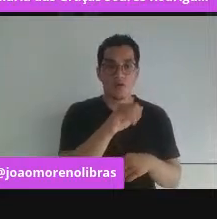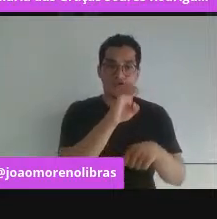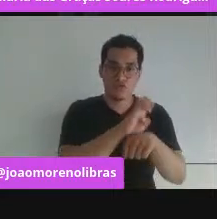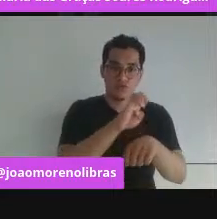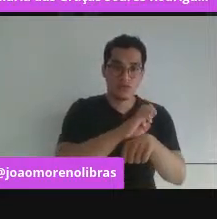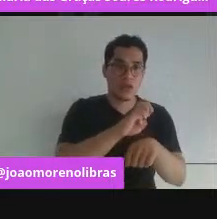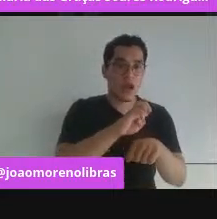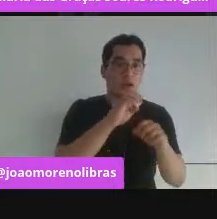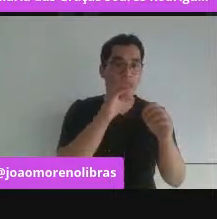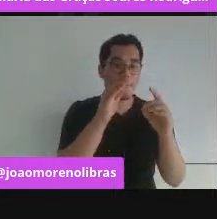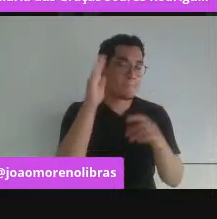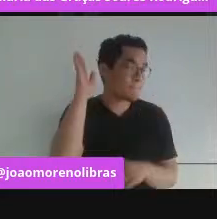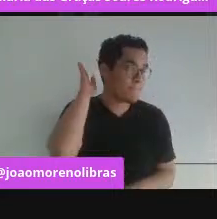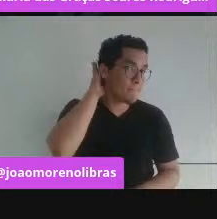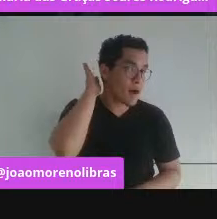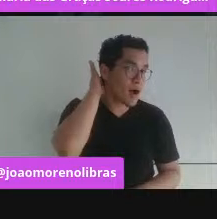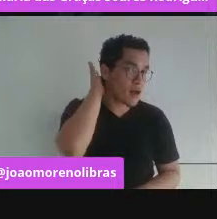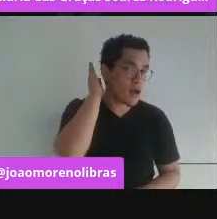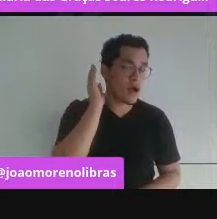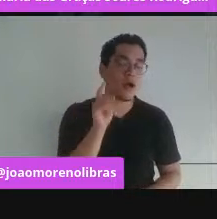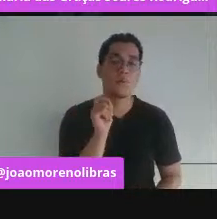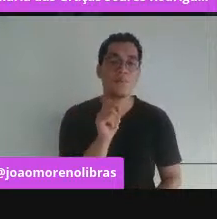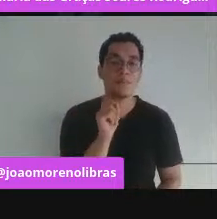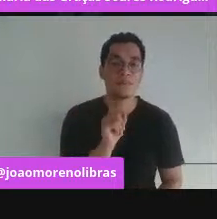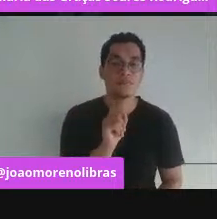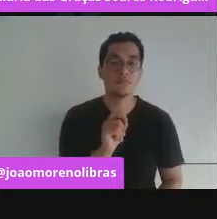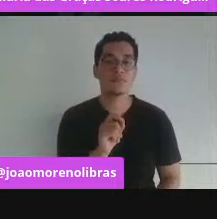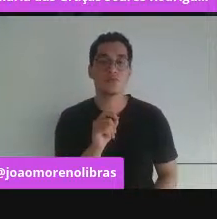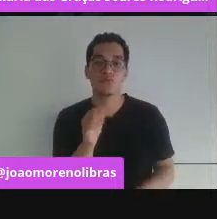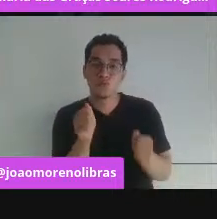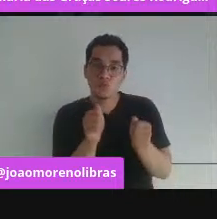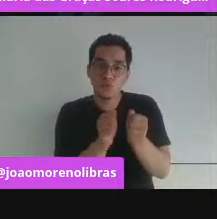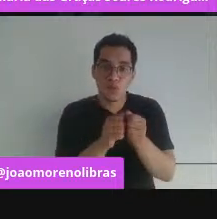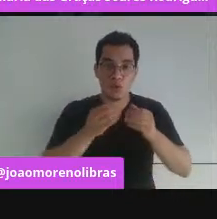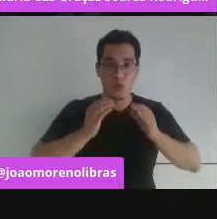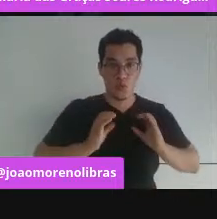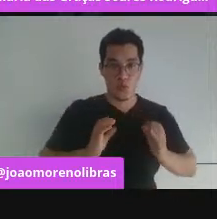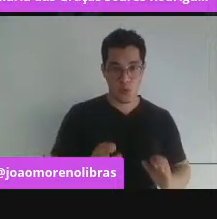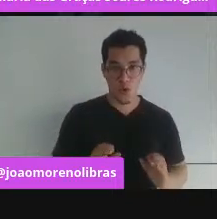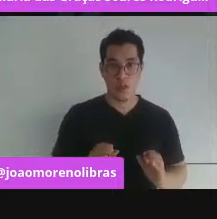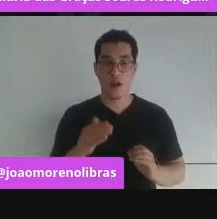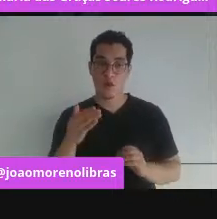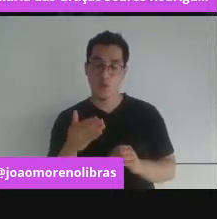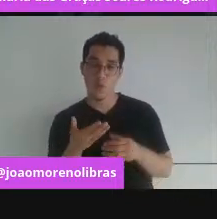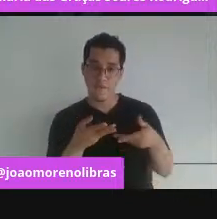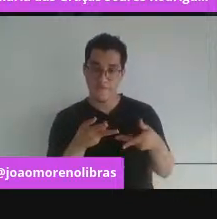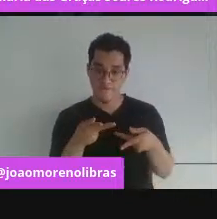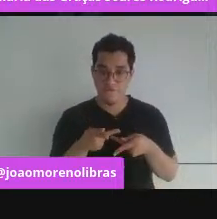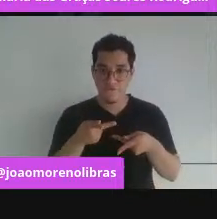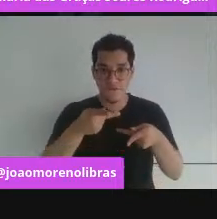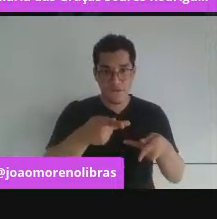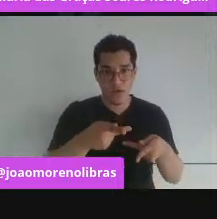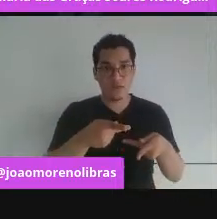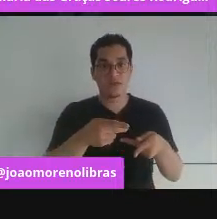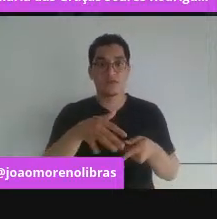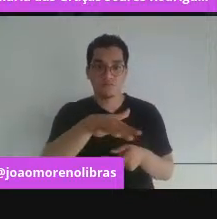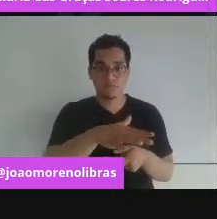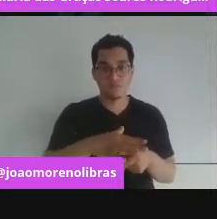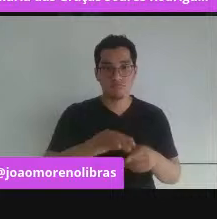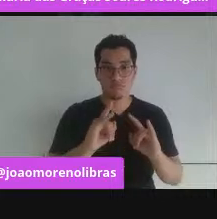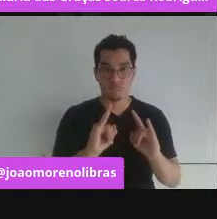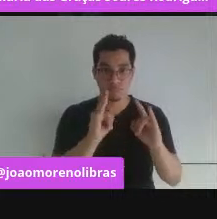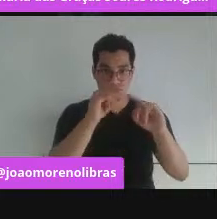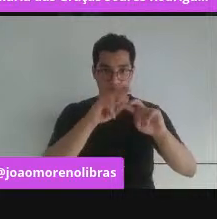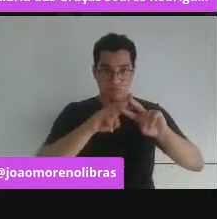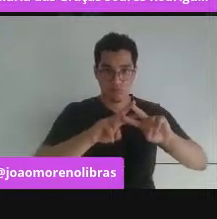coordenador da Força-Tarefa da Intervenção Penitenciária, até a última sexta, 4 de outubro, quando foi afastado pela Justiça devido